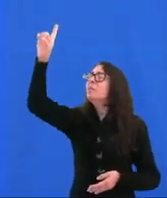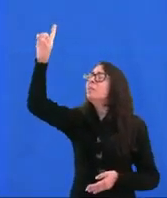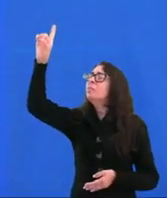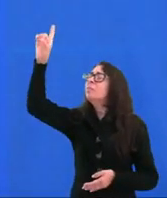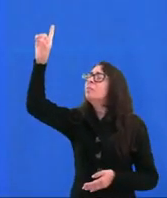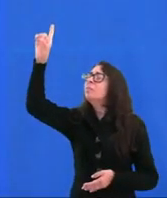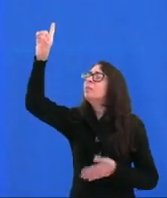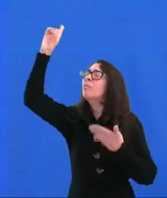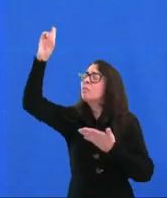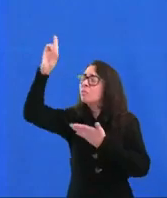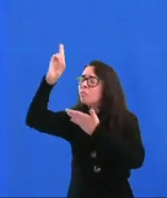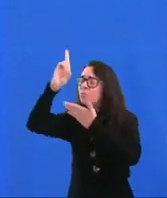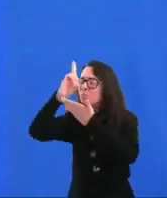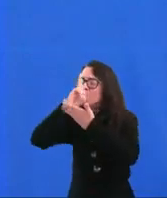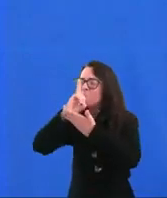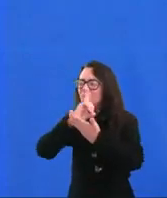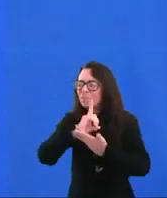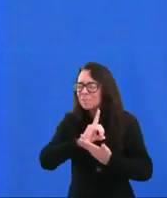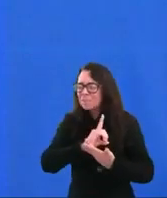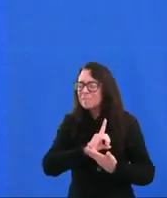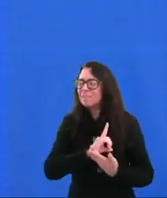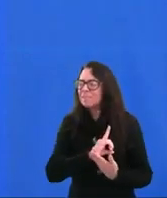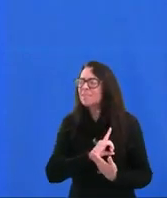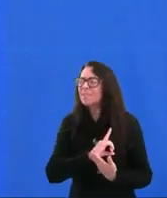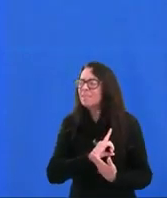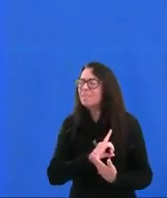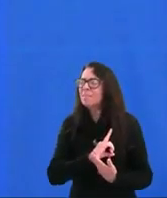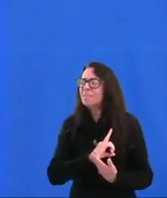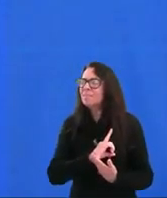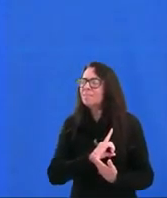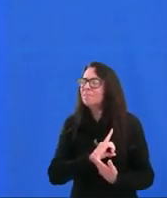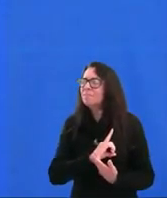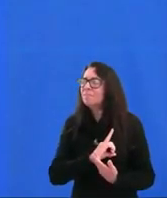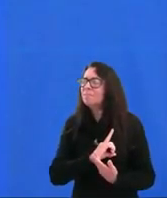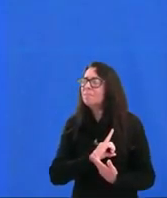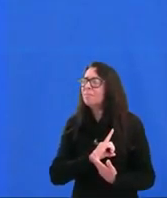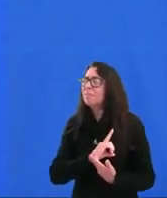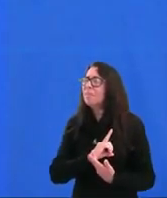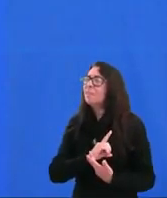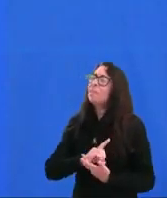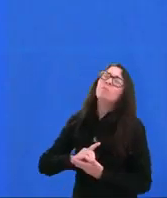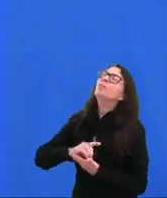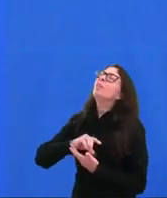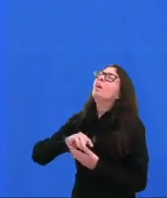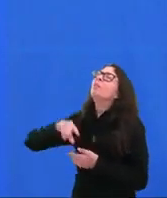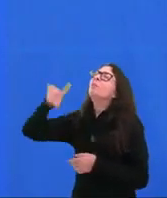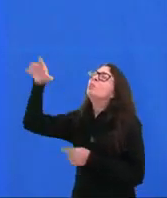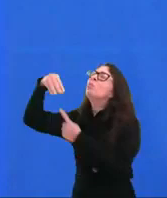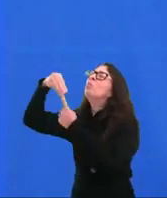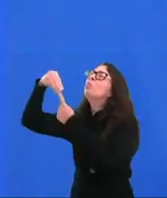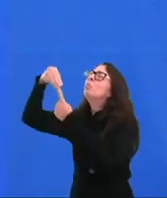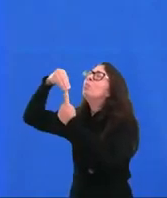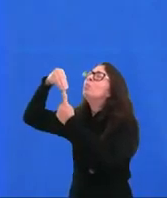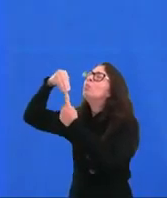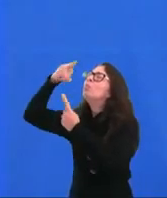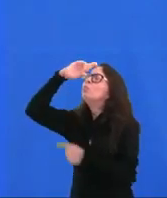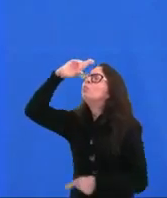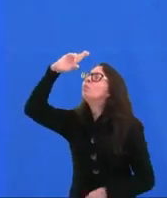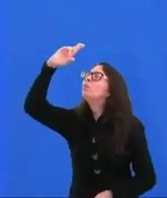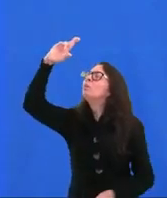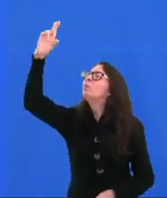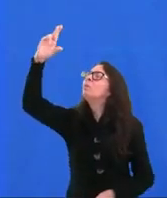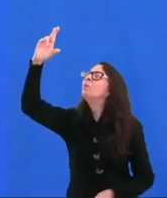de uma maneira incondicional, ó Pai. Ajuda-nos, ó Pai, nessa tarefa difícil, pois somos imperfeitos, ó Pai, mas